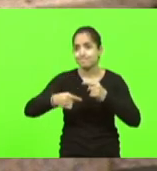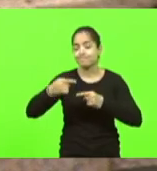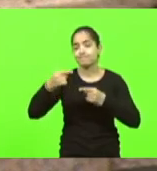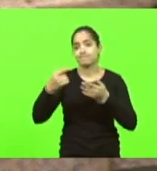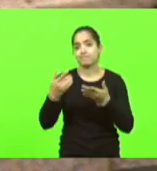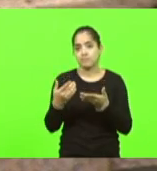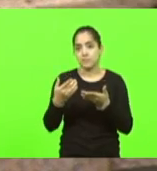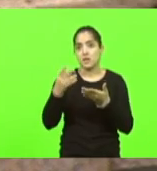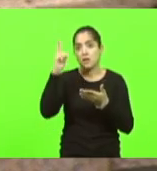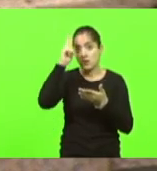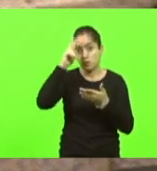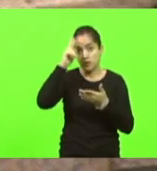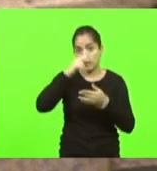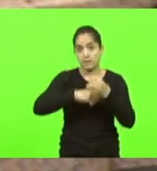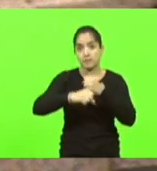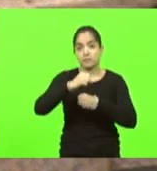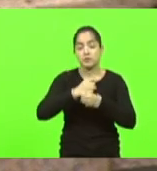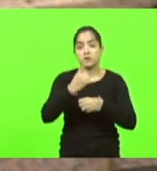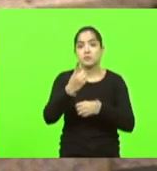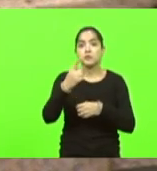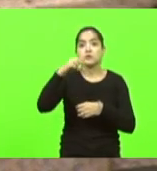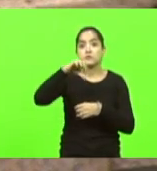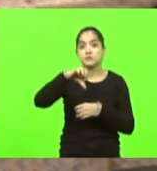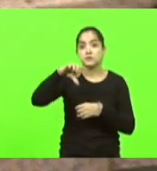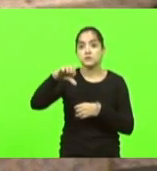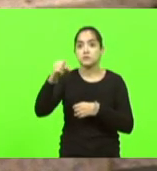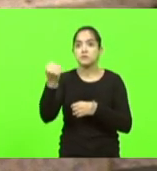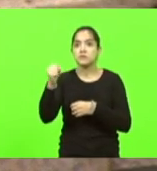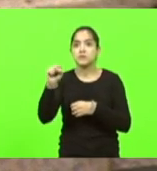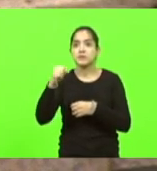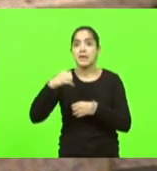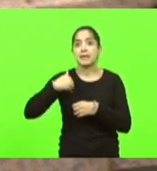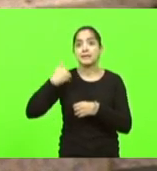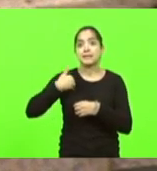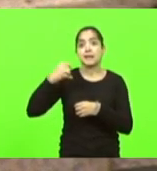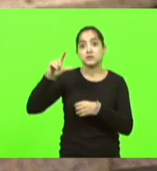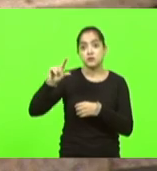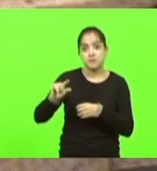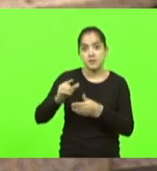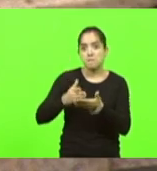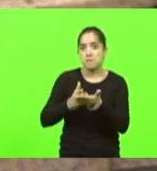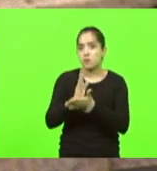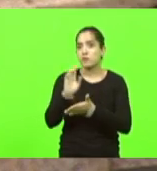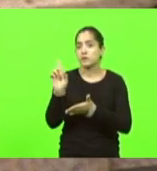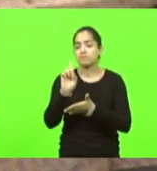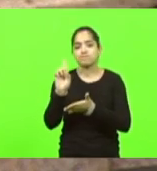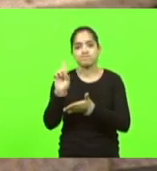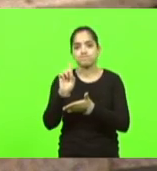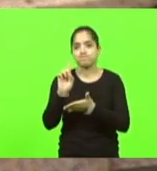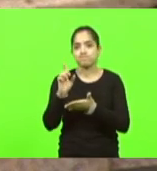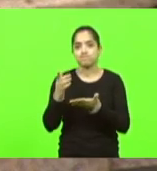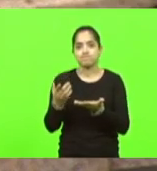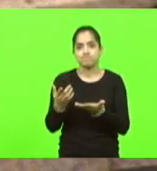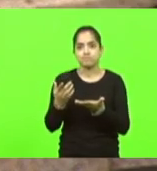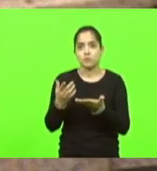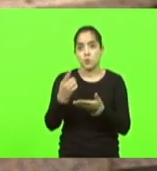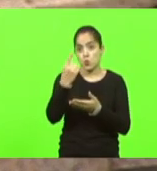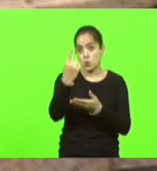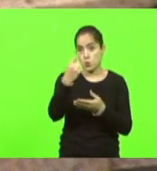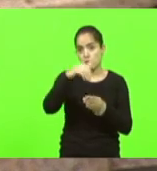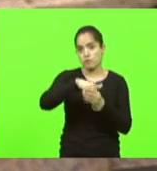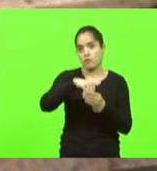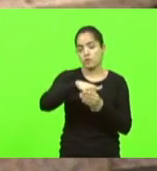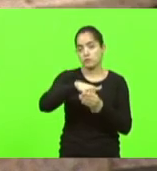eu lembro que 1998 a idade mínima não não passou não foi aprovado no Congresso Nacional por um voto